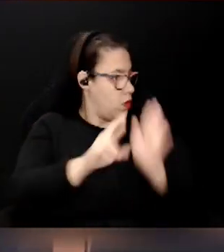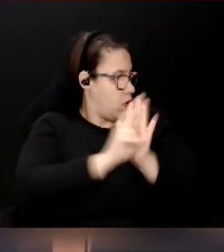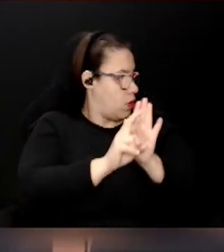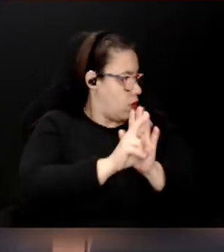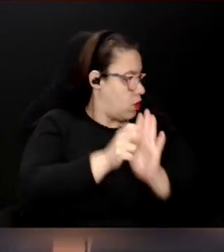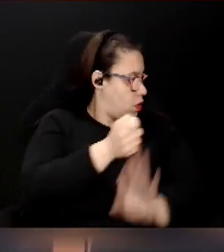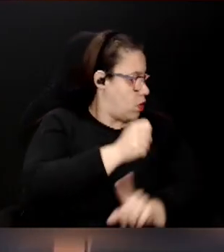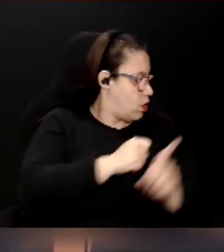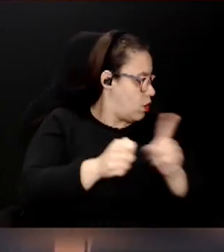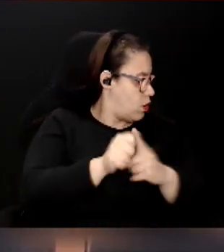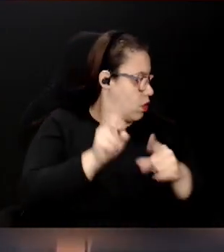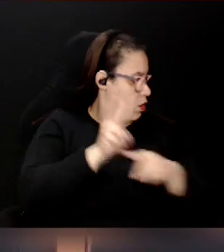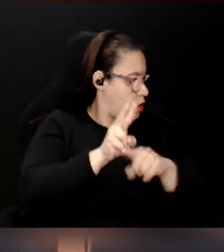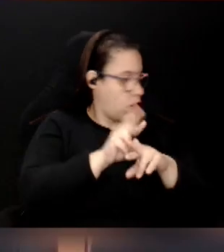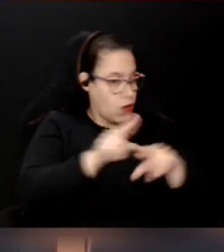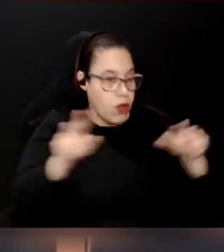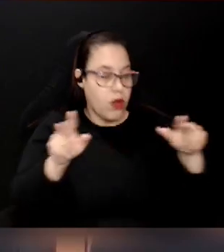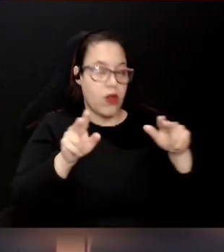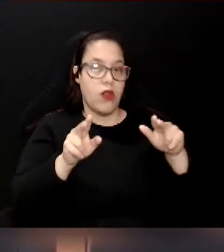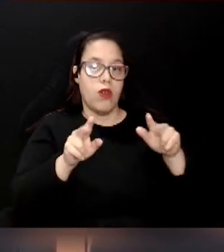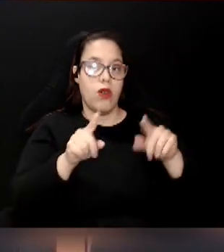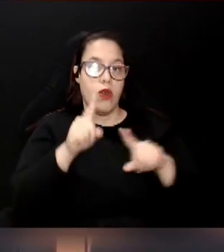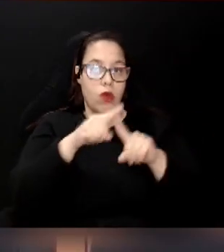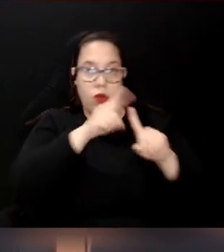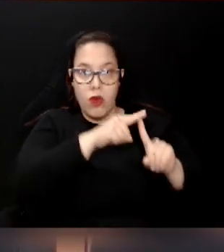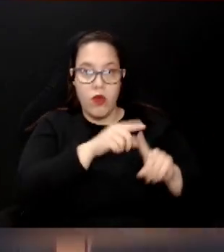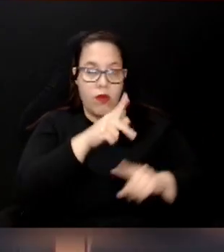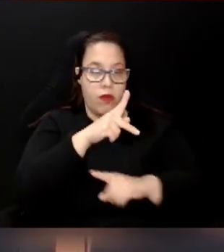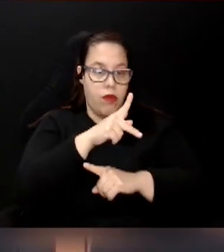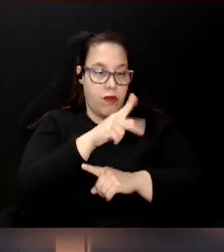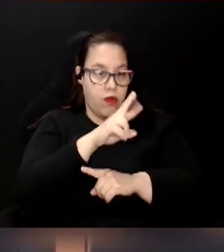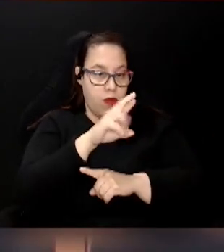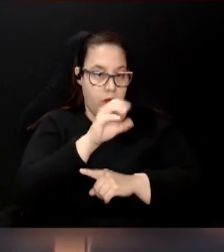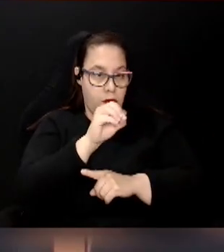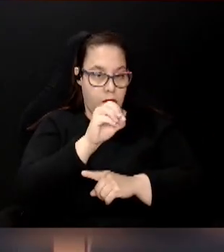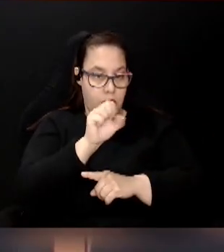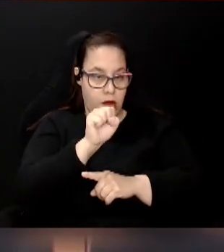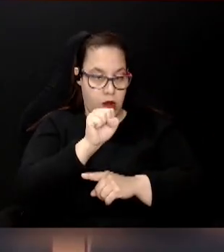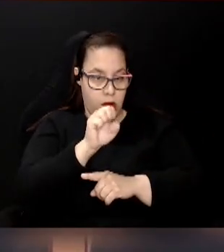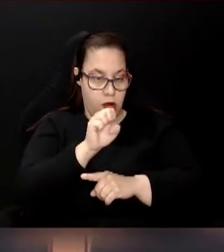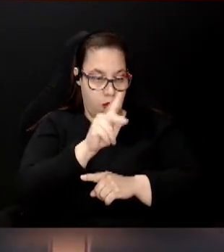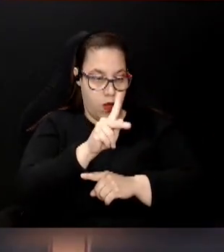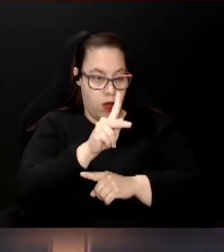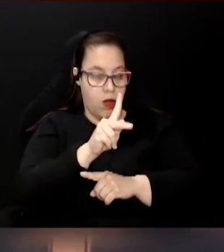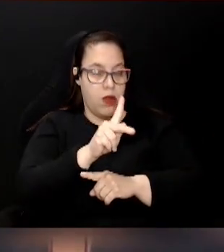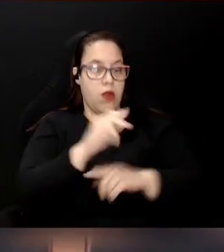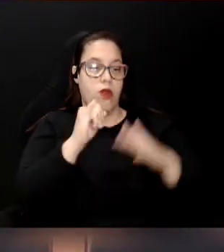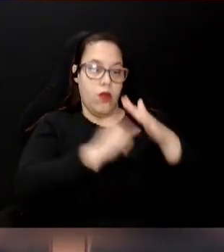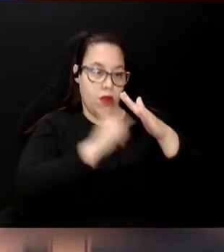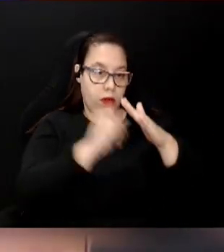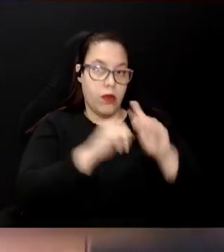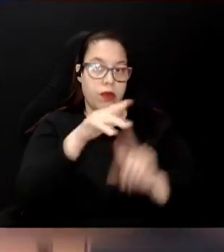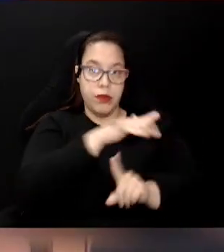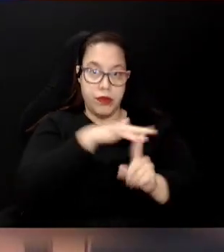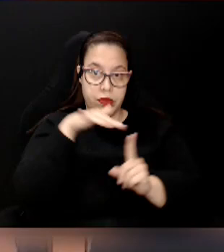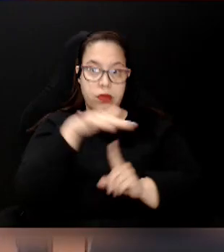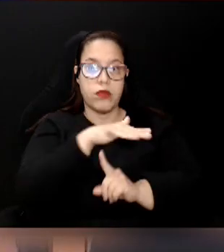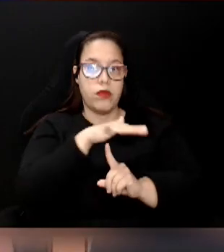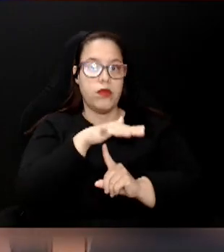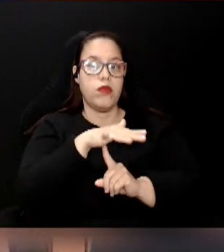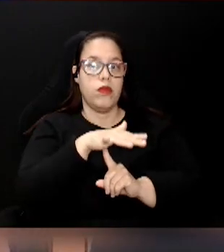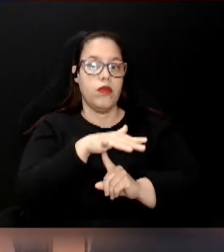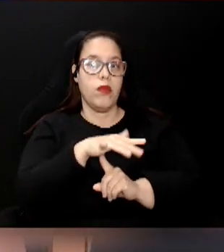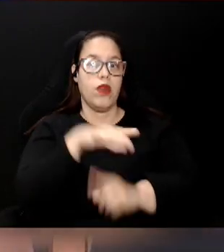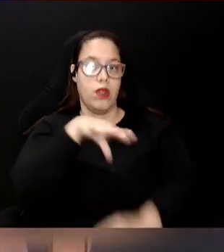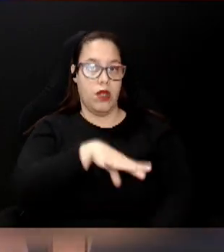da Diversidade das Espécies, a PROESP, que é uma entidade ambientalista aqui de Campinas, né, a